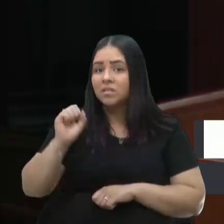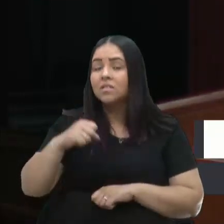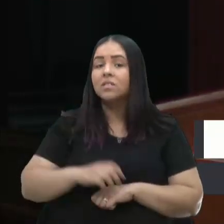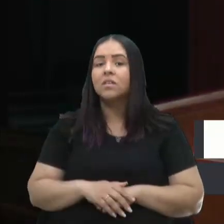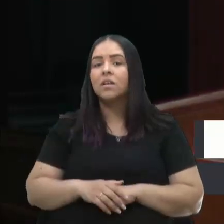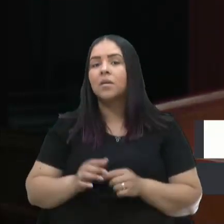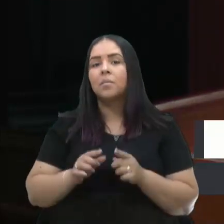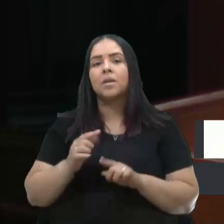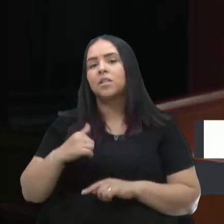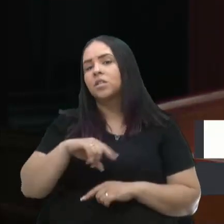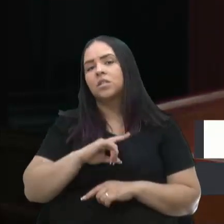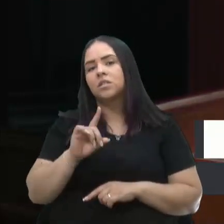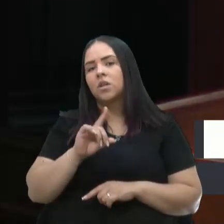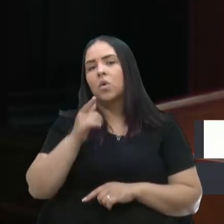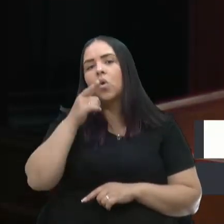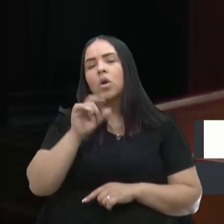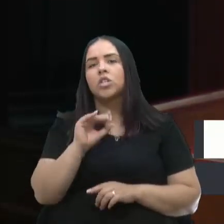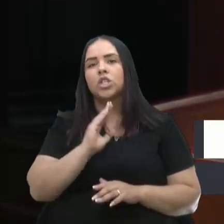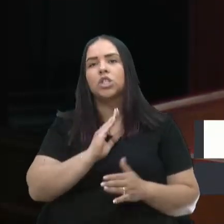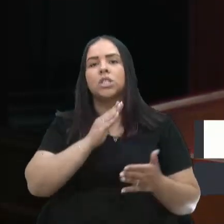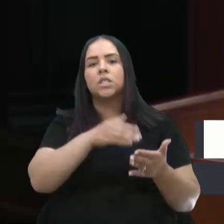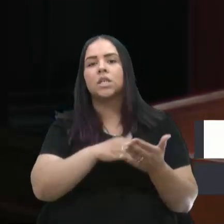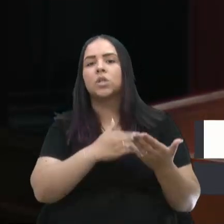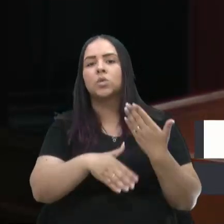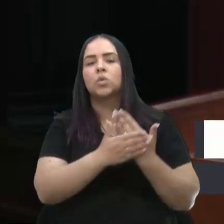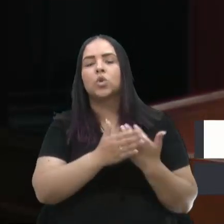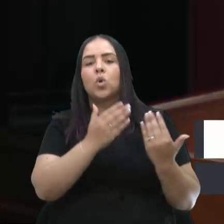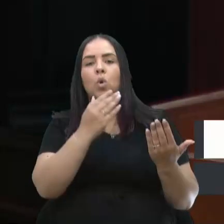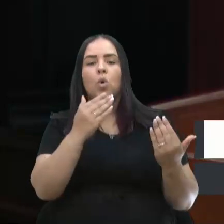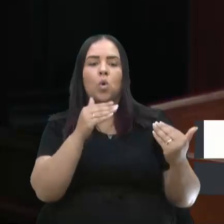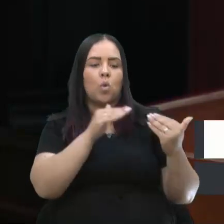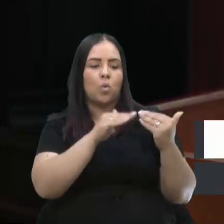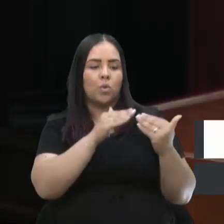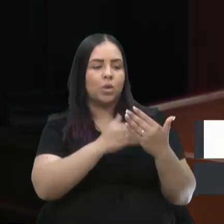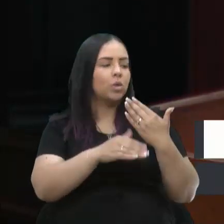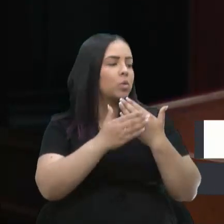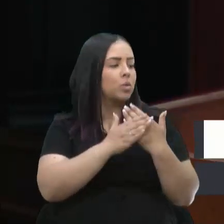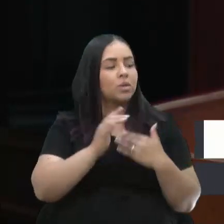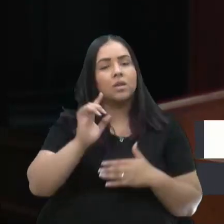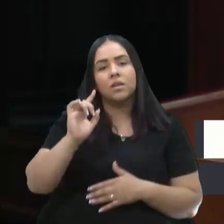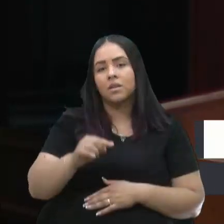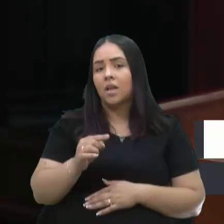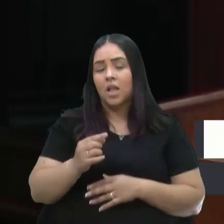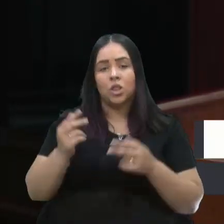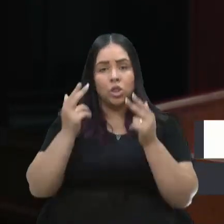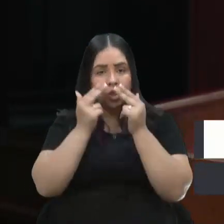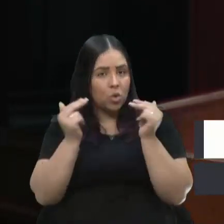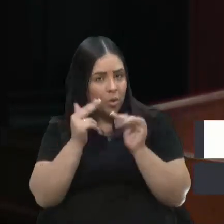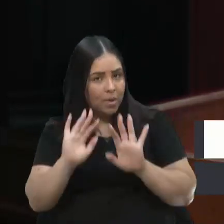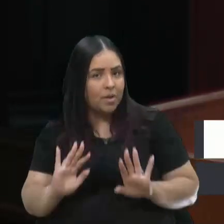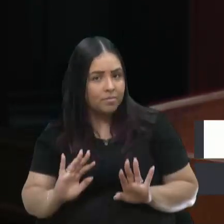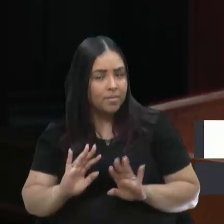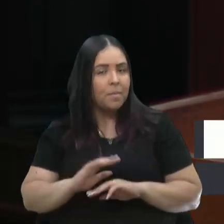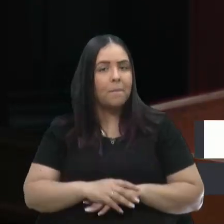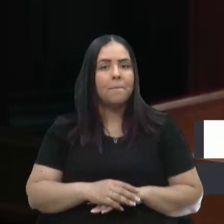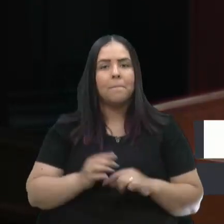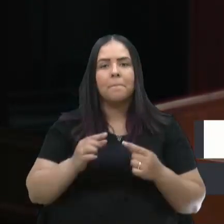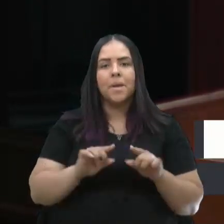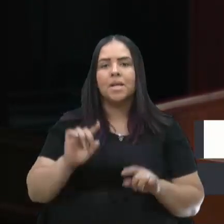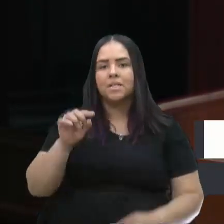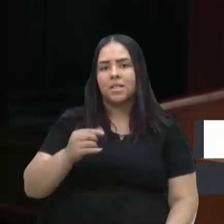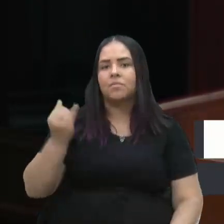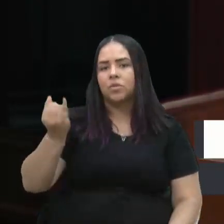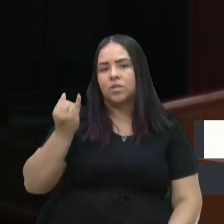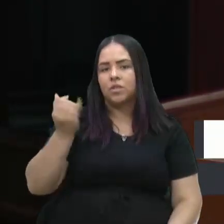gente talvez não tenha chego em consenso em todas as matérias, e isso é natural. Agora, é importante falar de